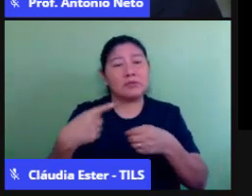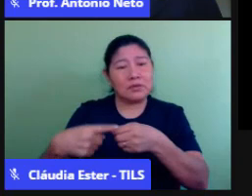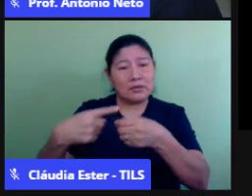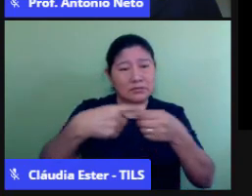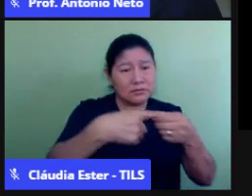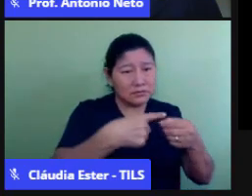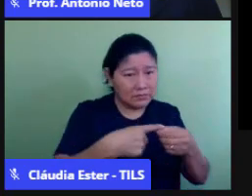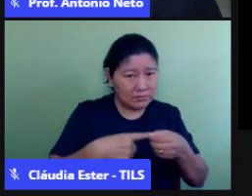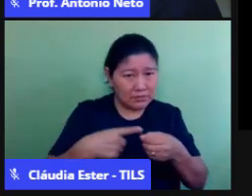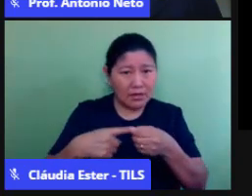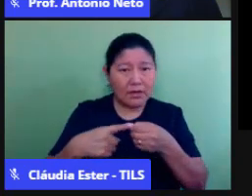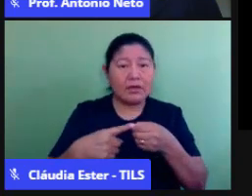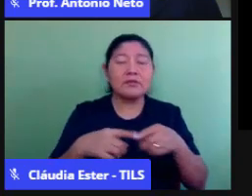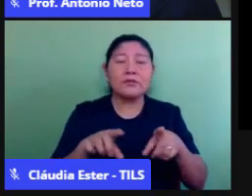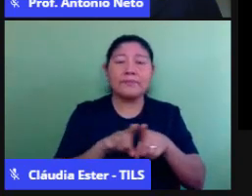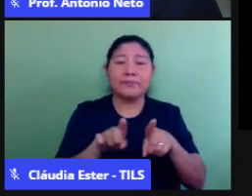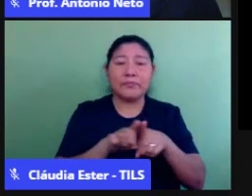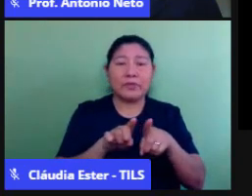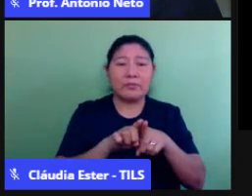mineiros,